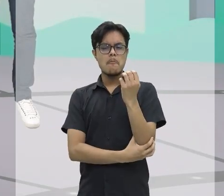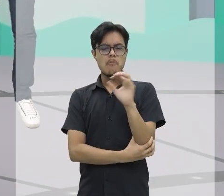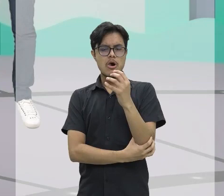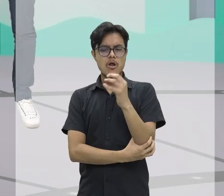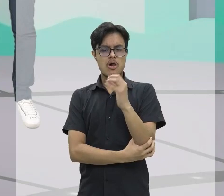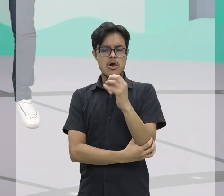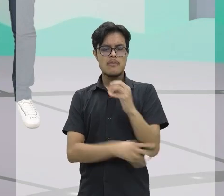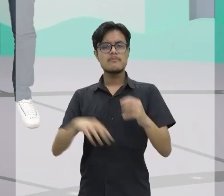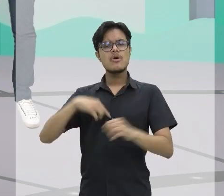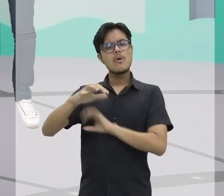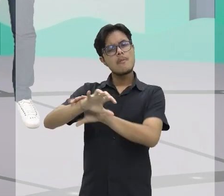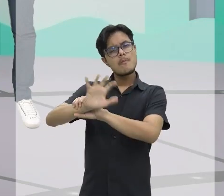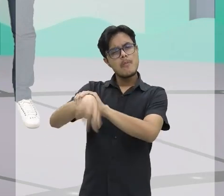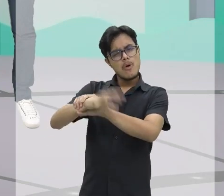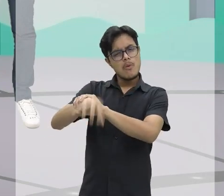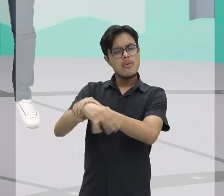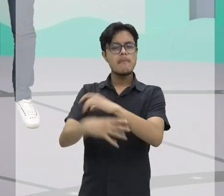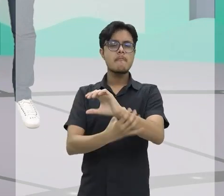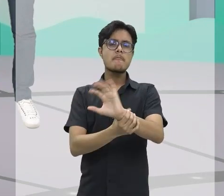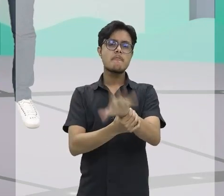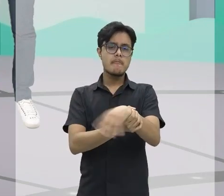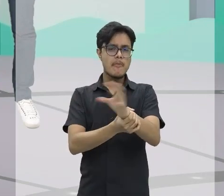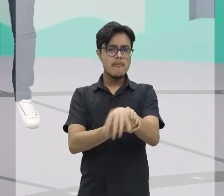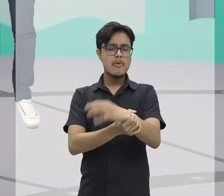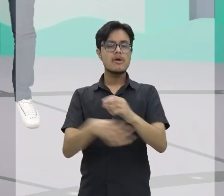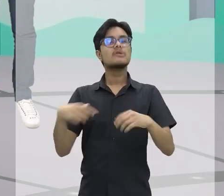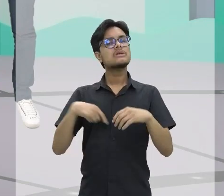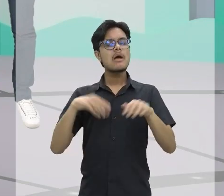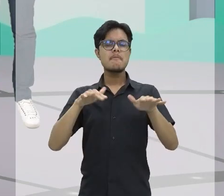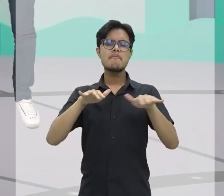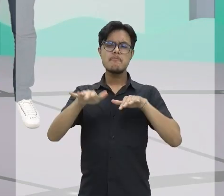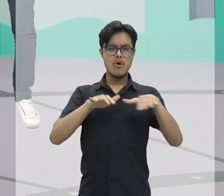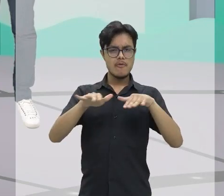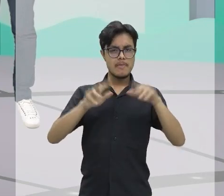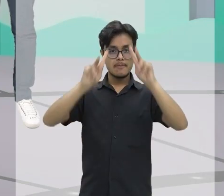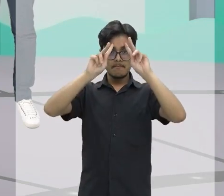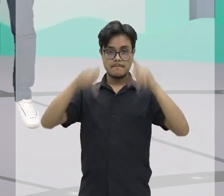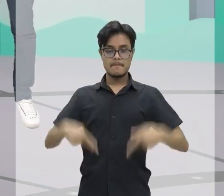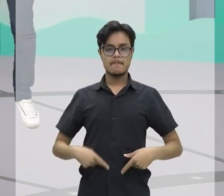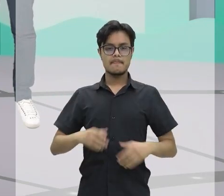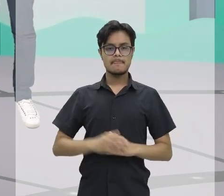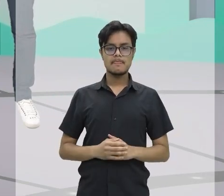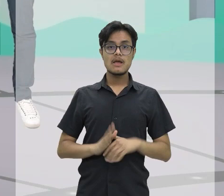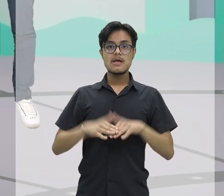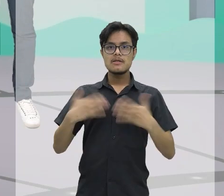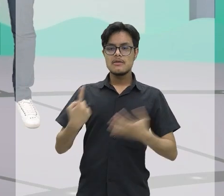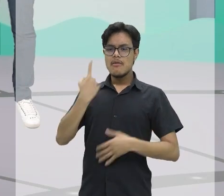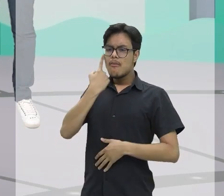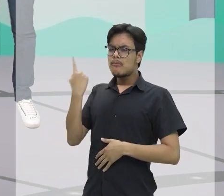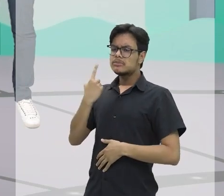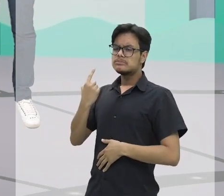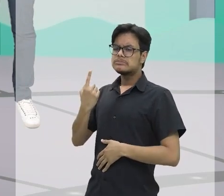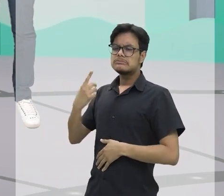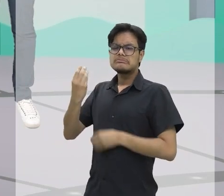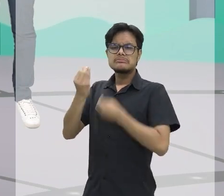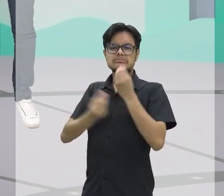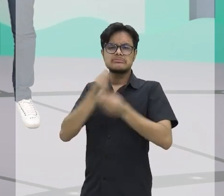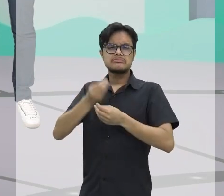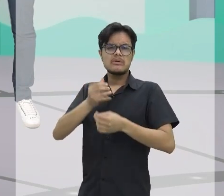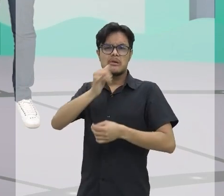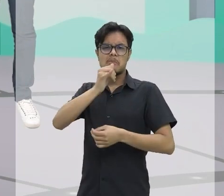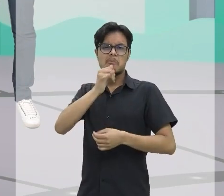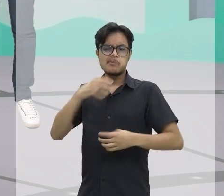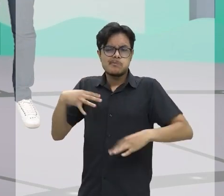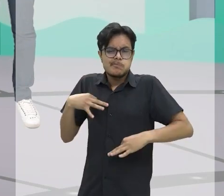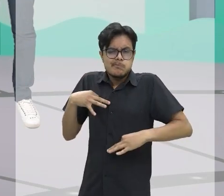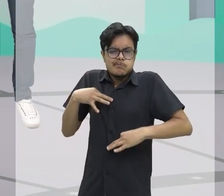também do sistema esquelético, né? E conseguem fazer essa movimentação. Se não fosse o nosso esqueleto, a gente seria uma grande